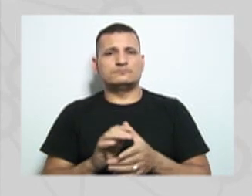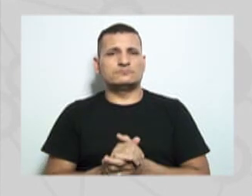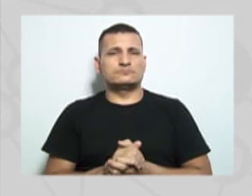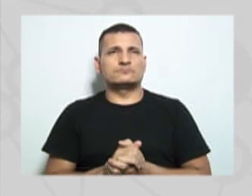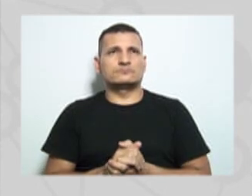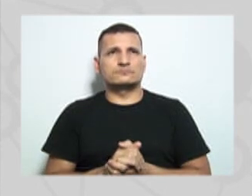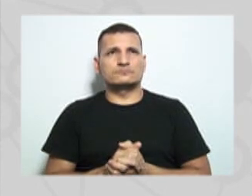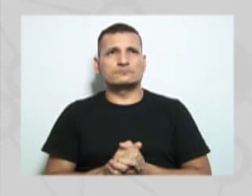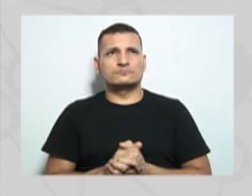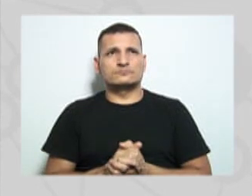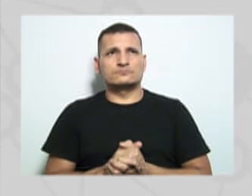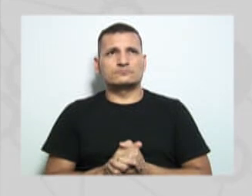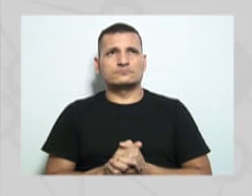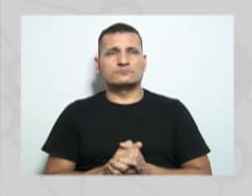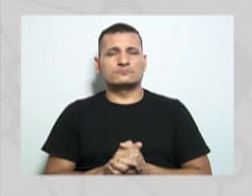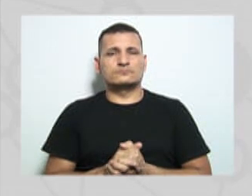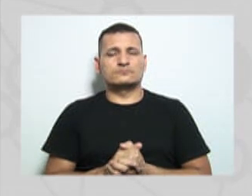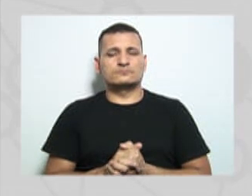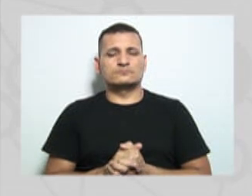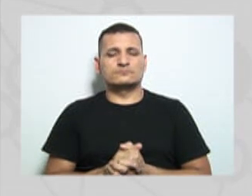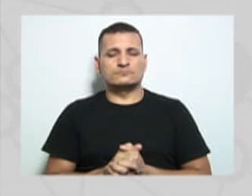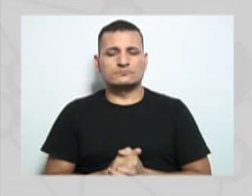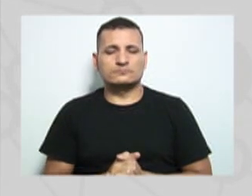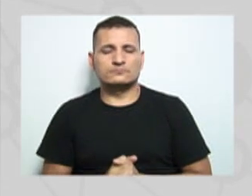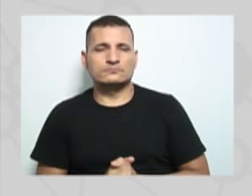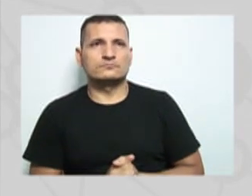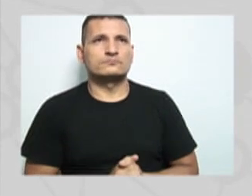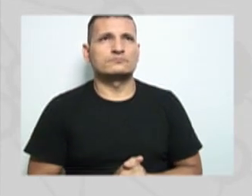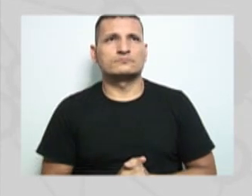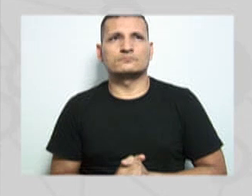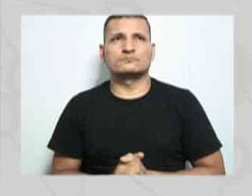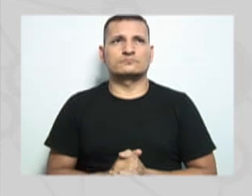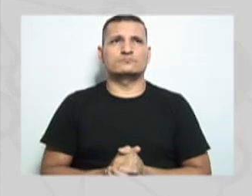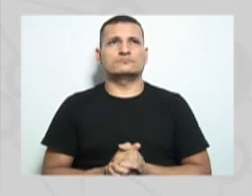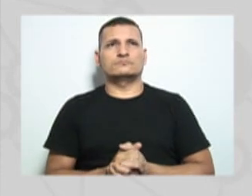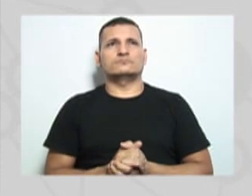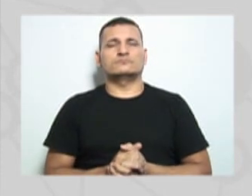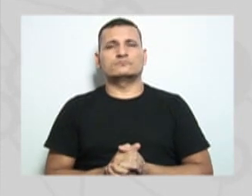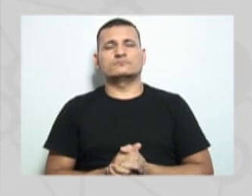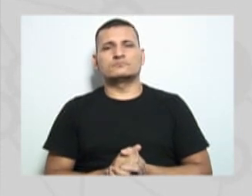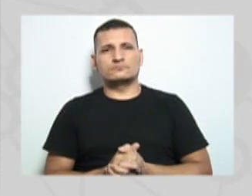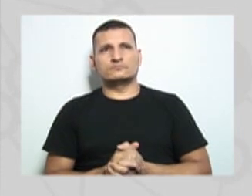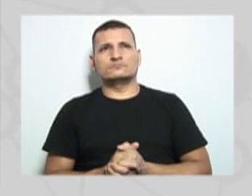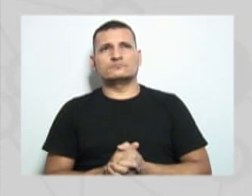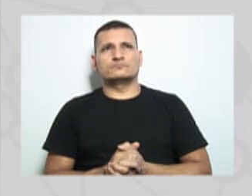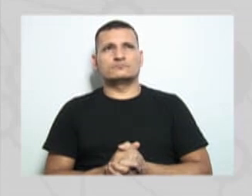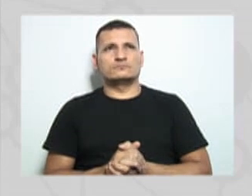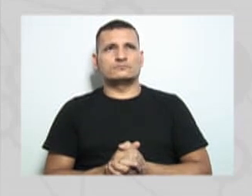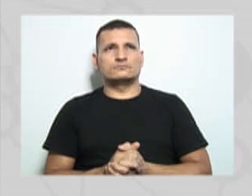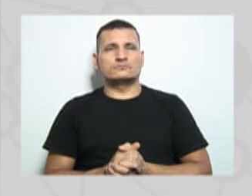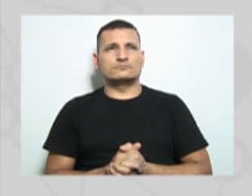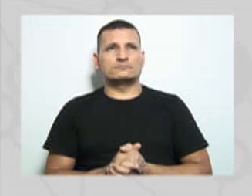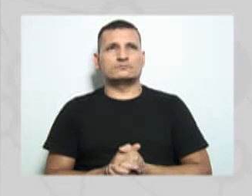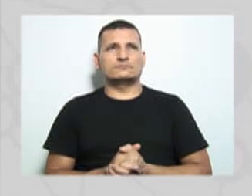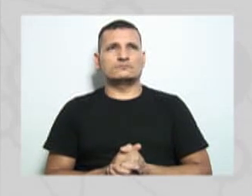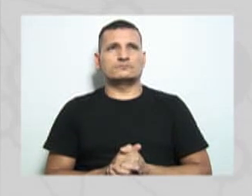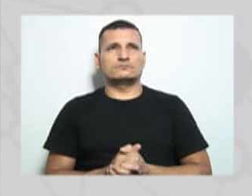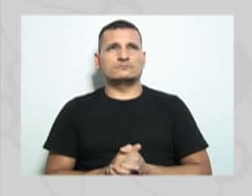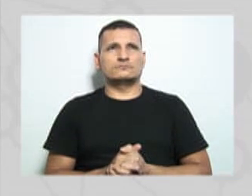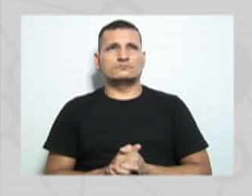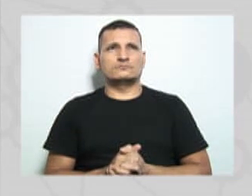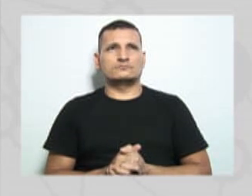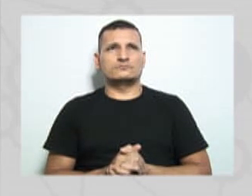mesmo cálculo que foi feito para contribuir para o imposto de renda pessoa jurídica. Vamos lá.